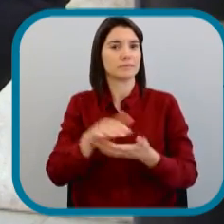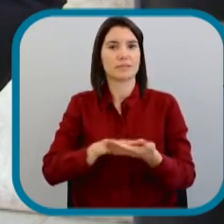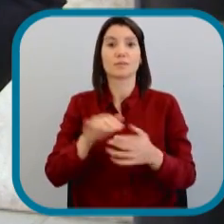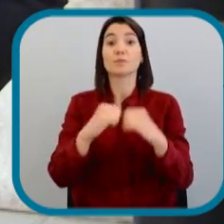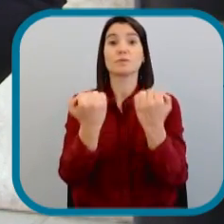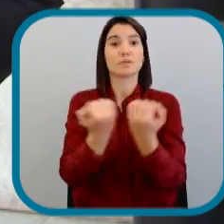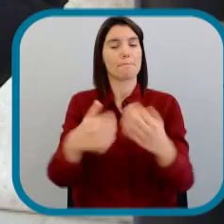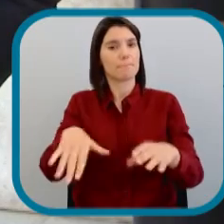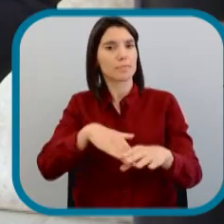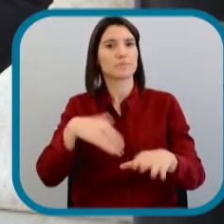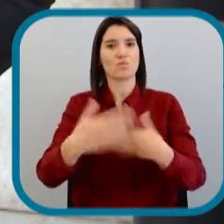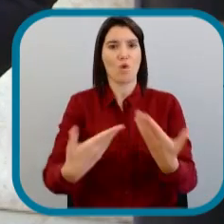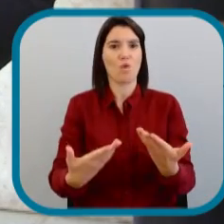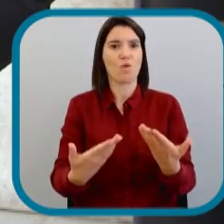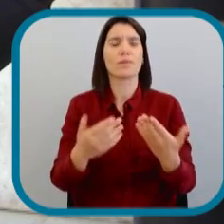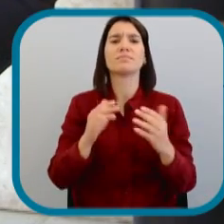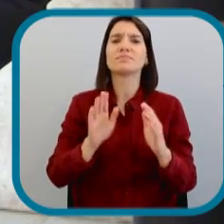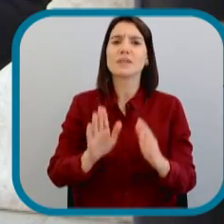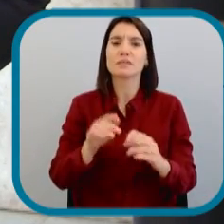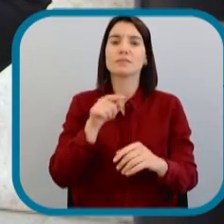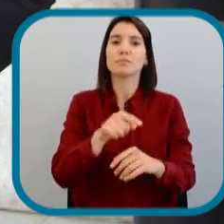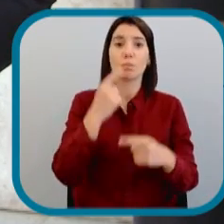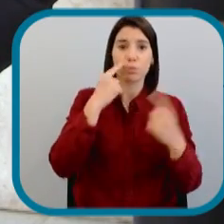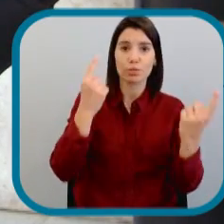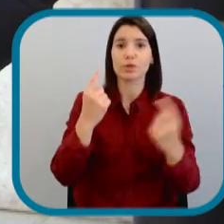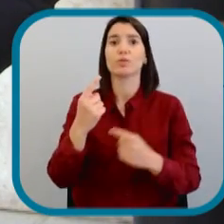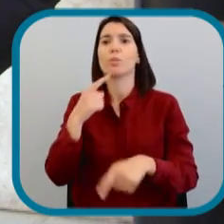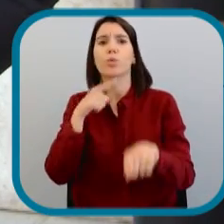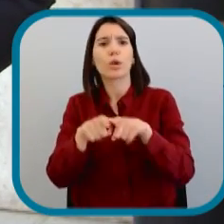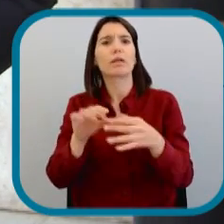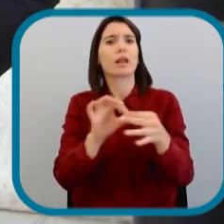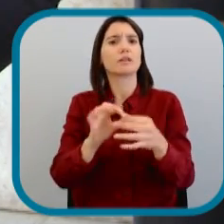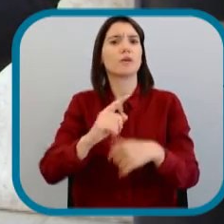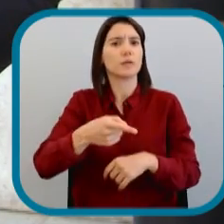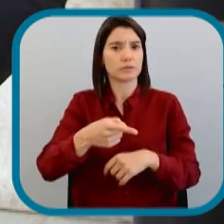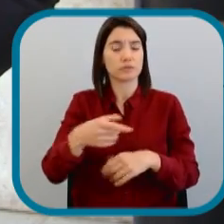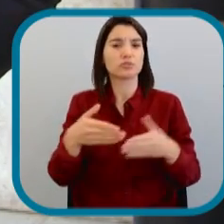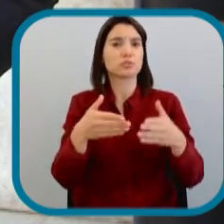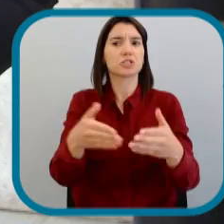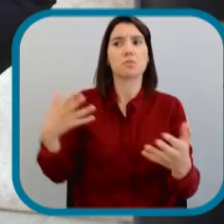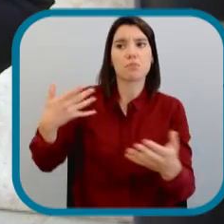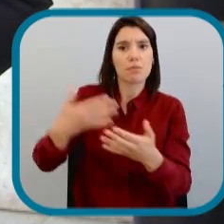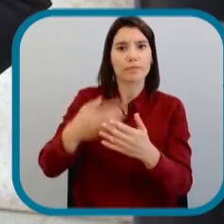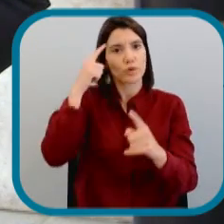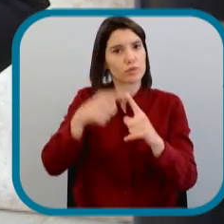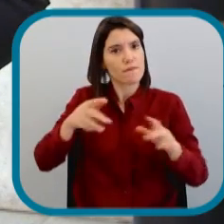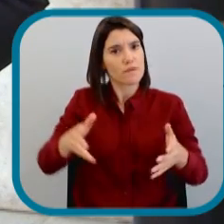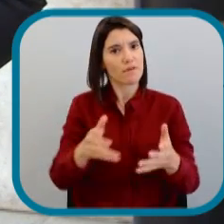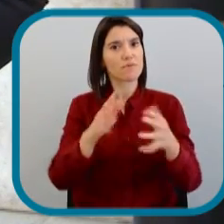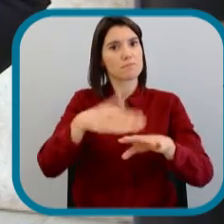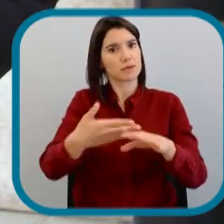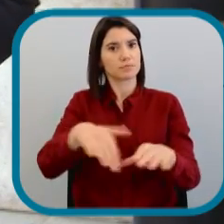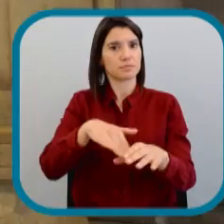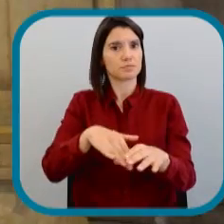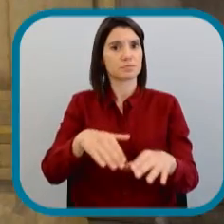ordem de uma sociedade mais participativa. Mas o que caracteriza a relação entre o público e a política? E que estratégias têm sido desenvolvidas neste processo